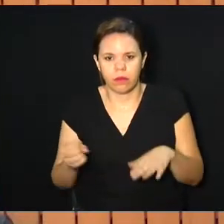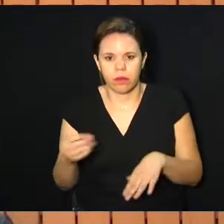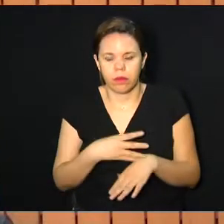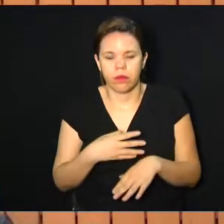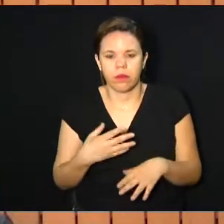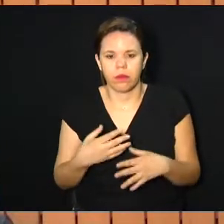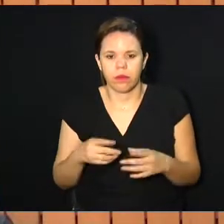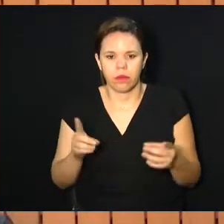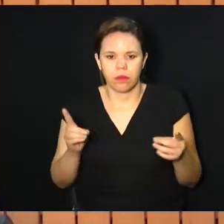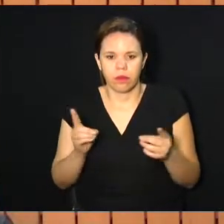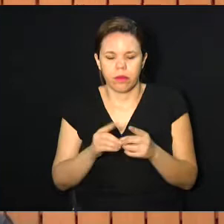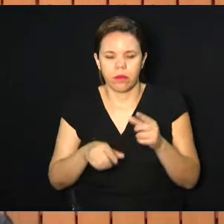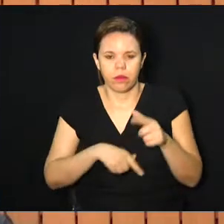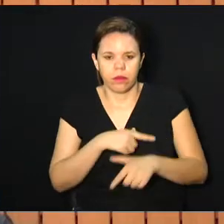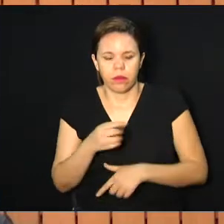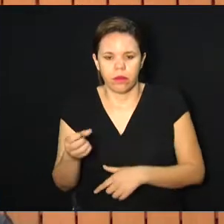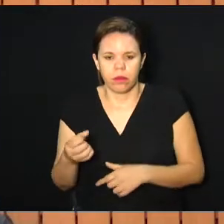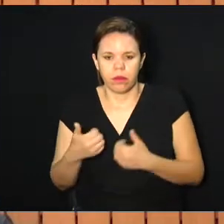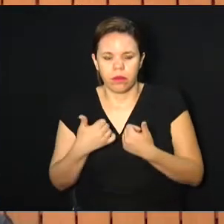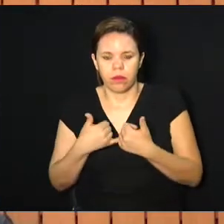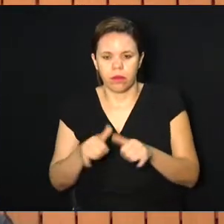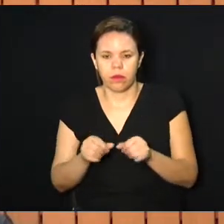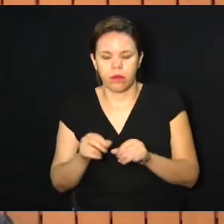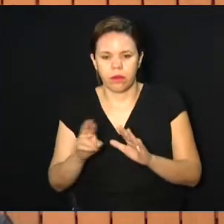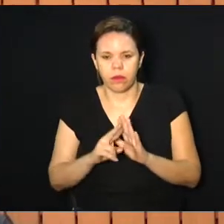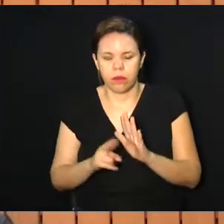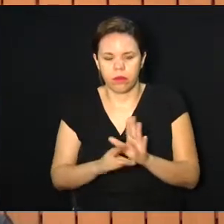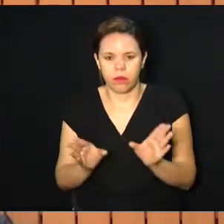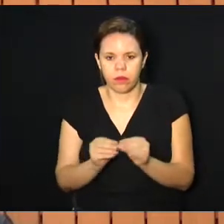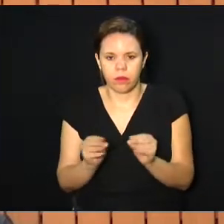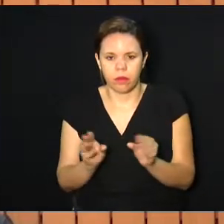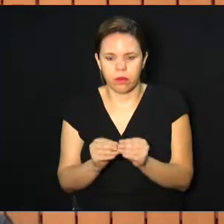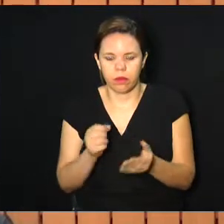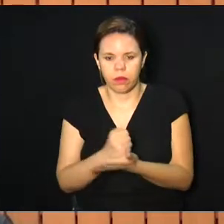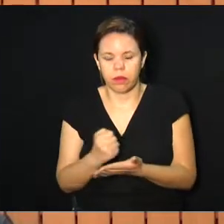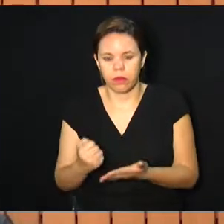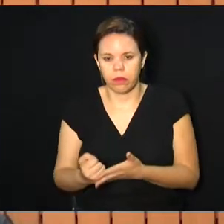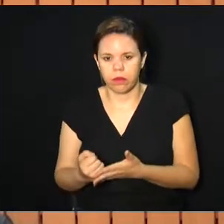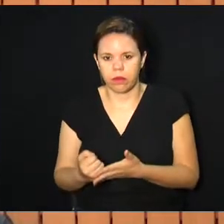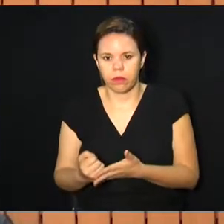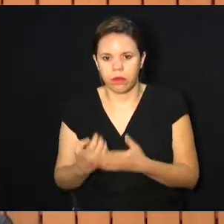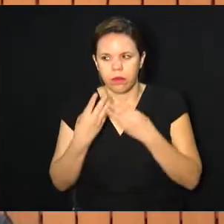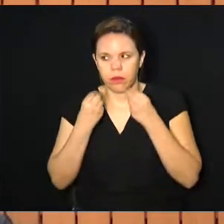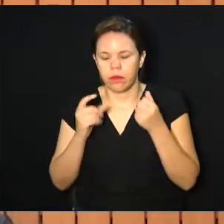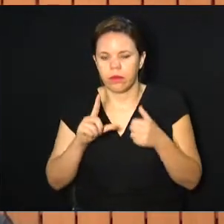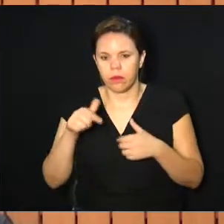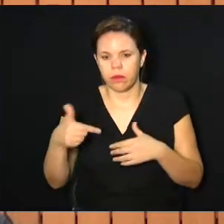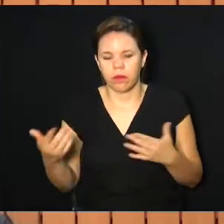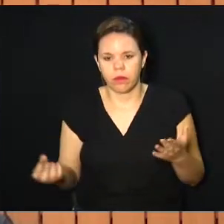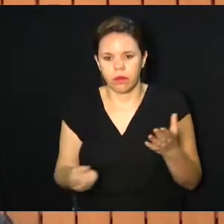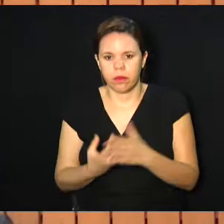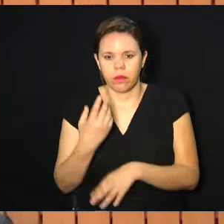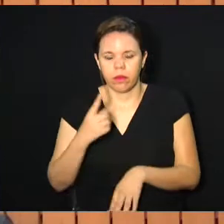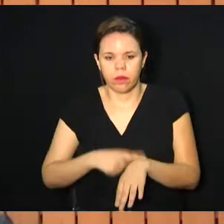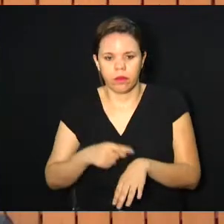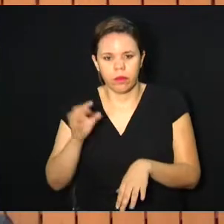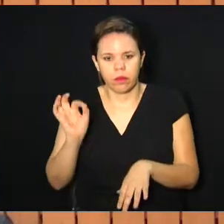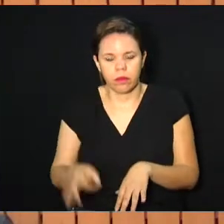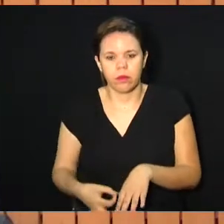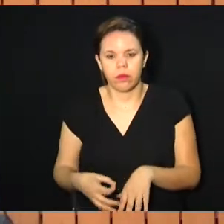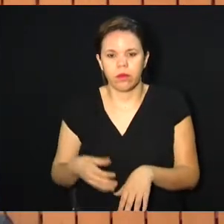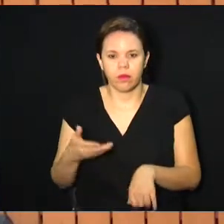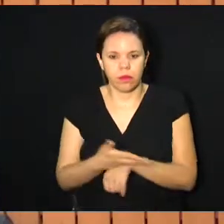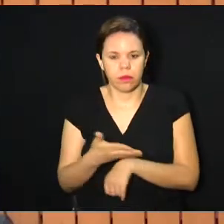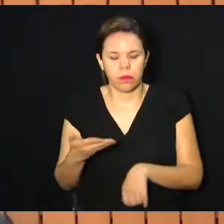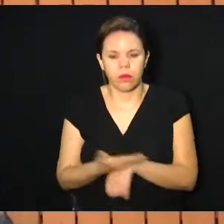ônibus, né, e as regras definidas no contrato que ditam a qualidade que o usuário enfrenta depois, de pontualidade, de frequência,